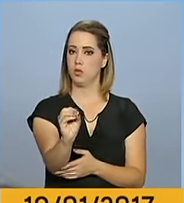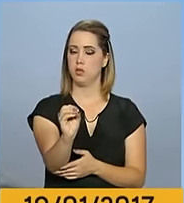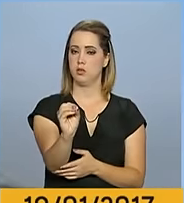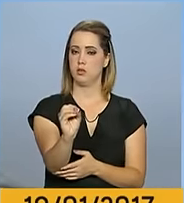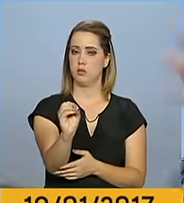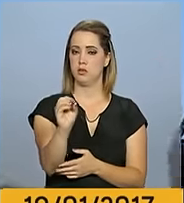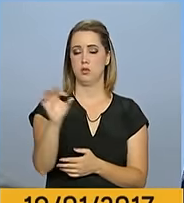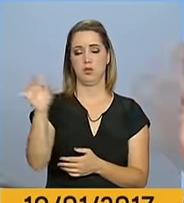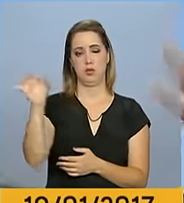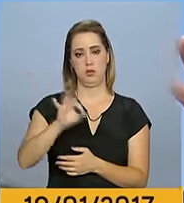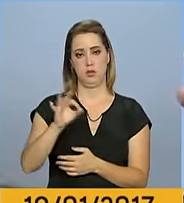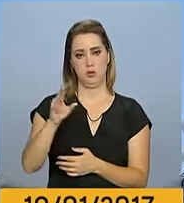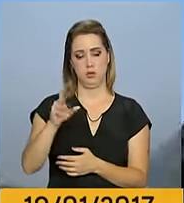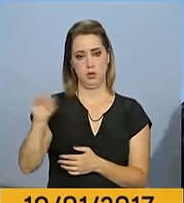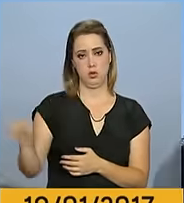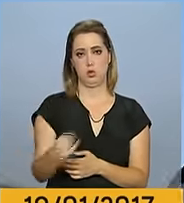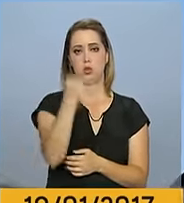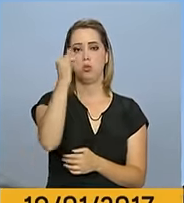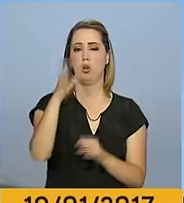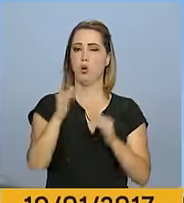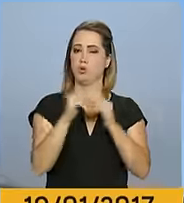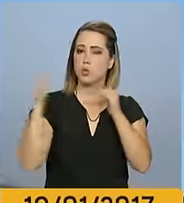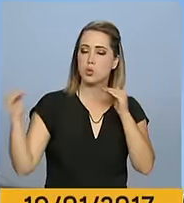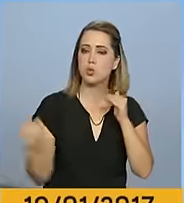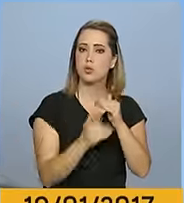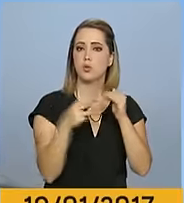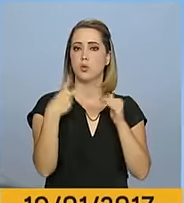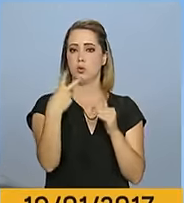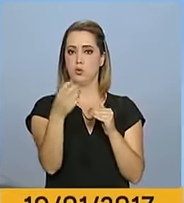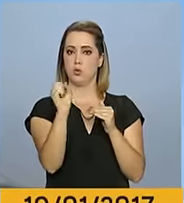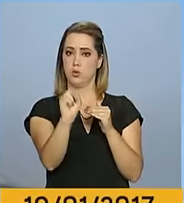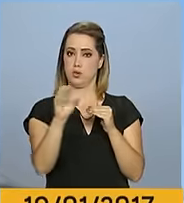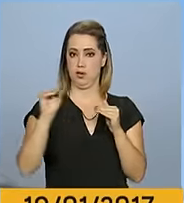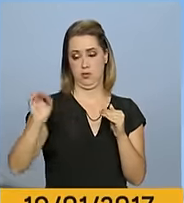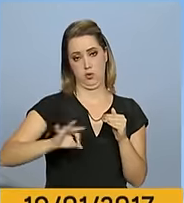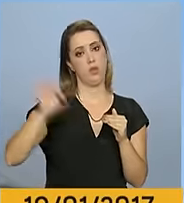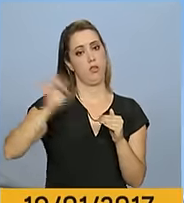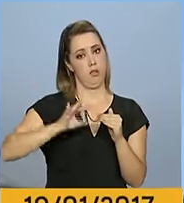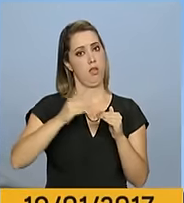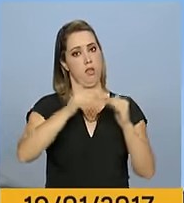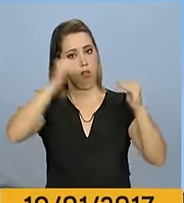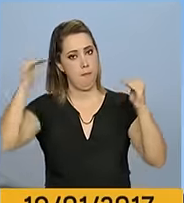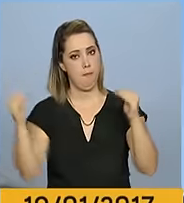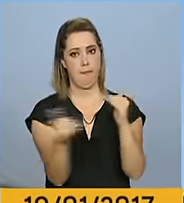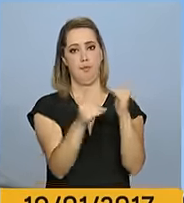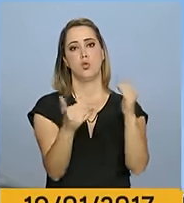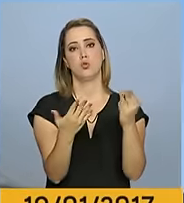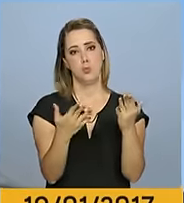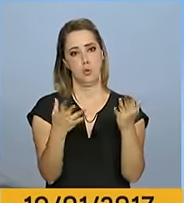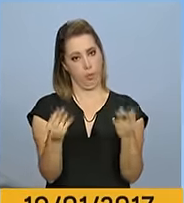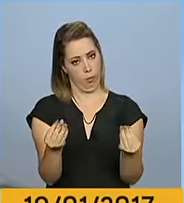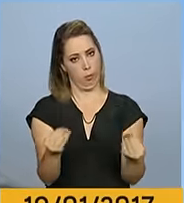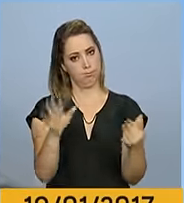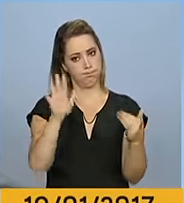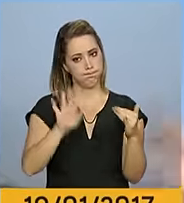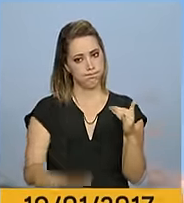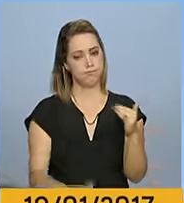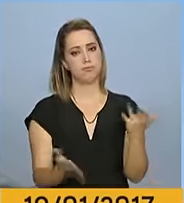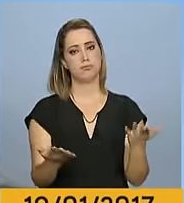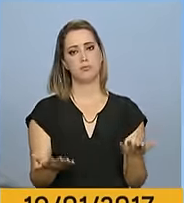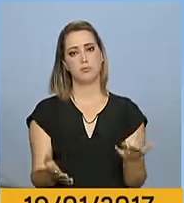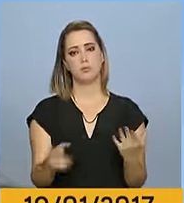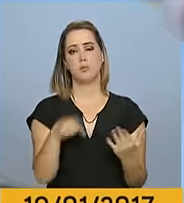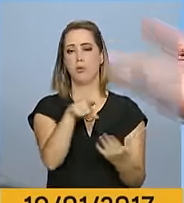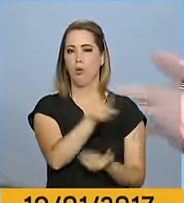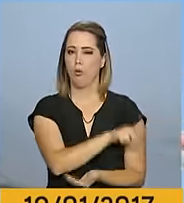de 200%. Já é muito, mas diminuiu quase 300% nos juros do cartão de crédito, não é verdade? E o